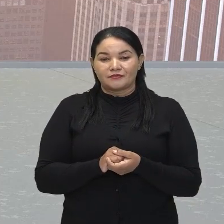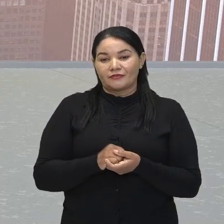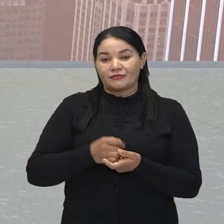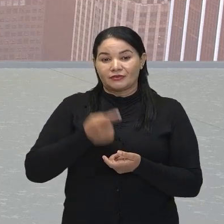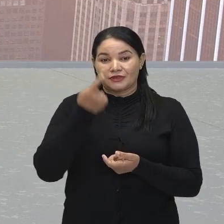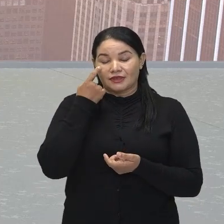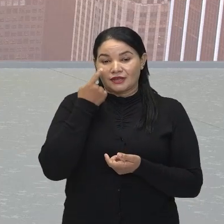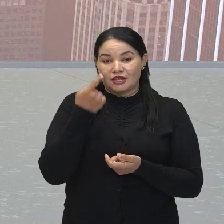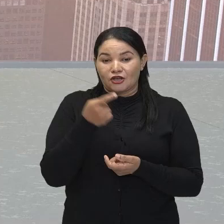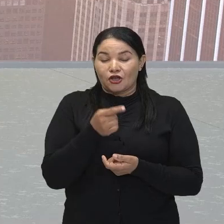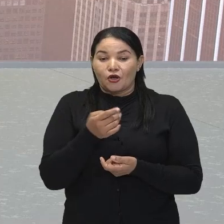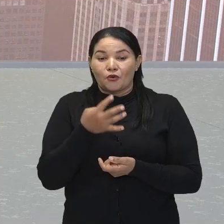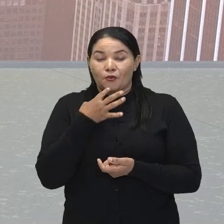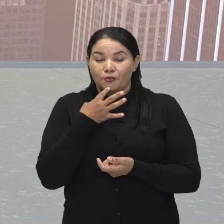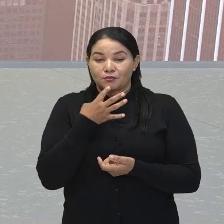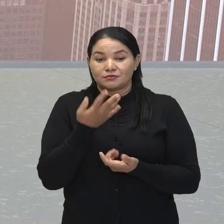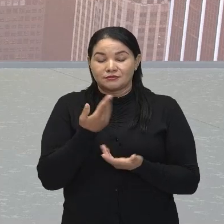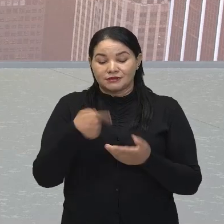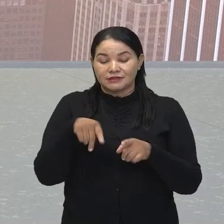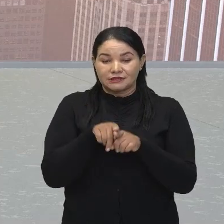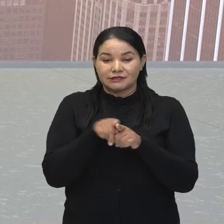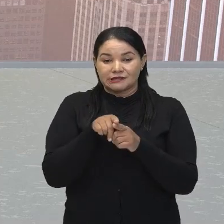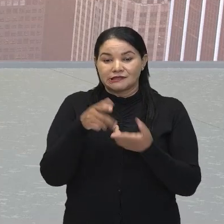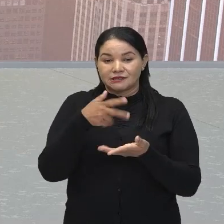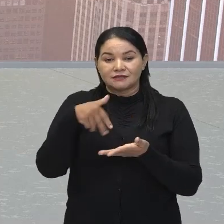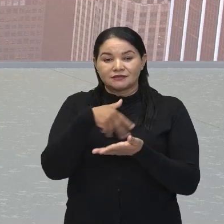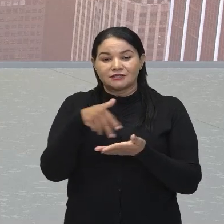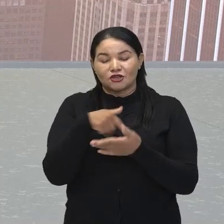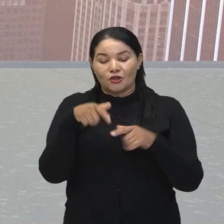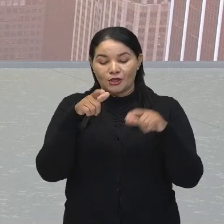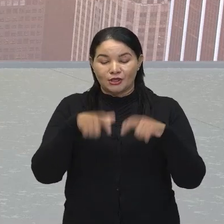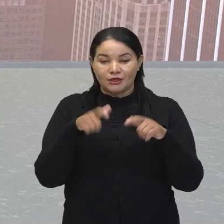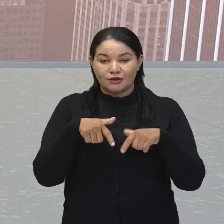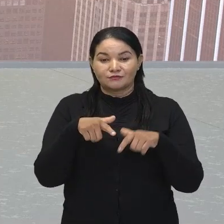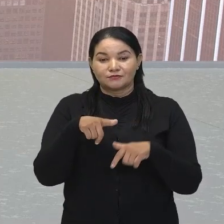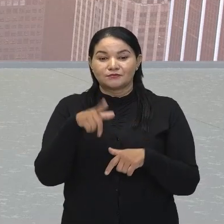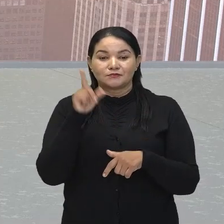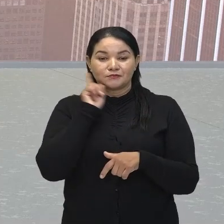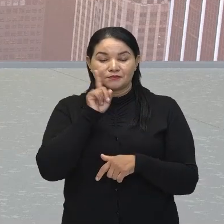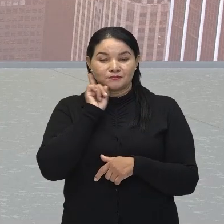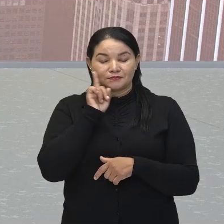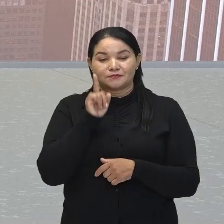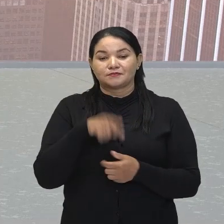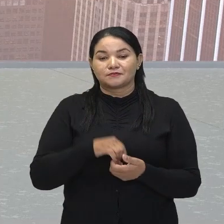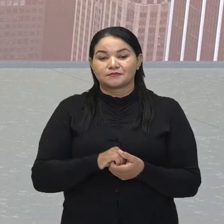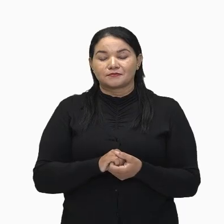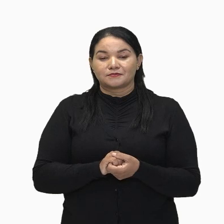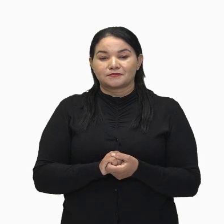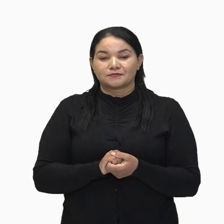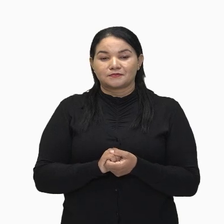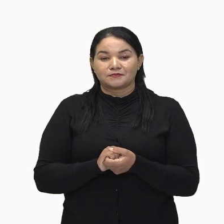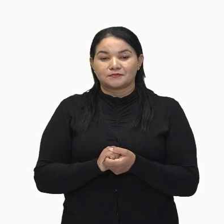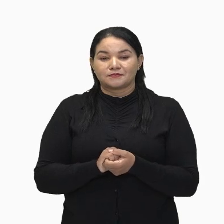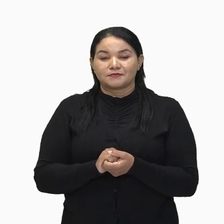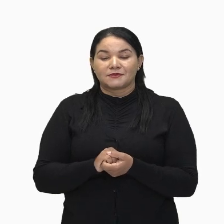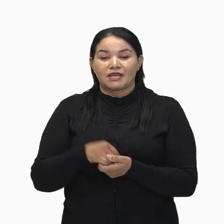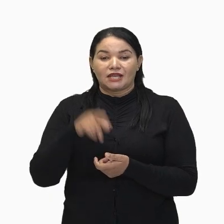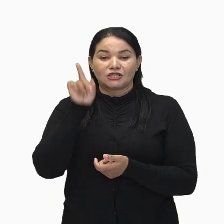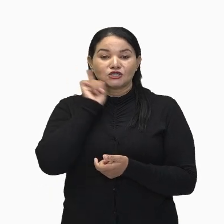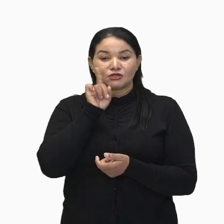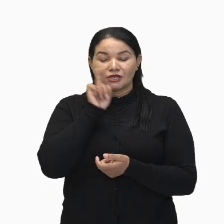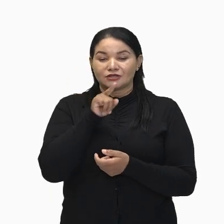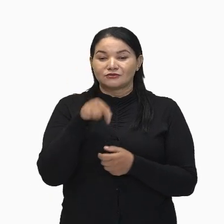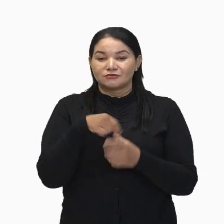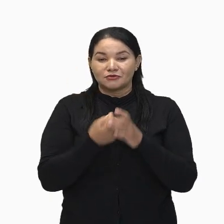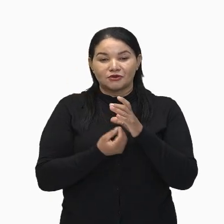conhecer sobre a dança dessa localidade nos Estados Unidos. Sim, Estados Unidos que é o berço.